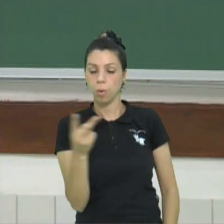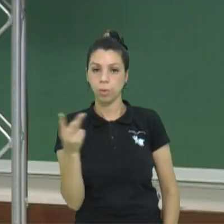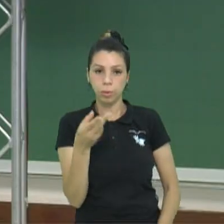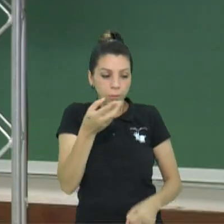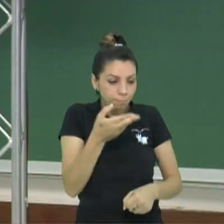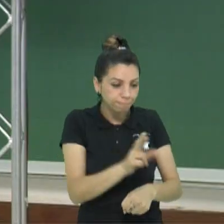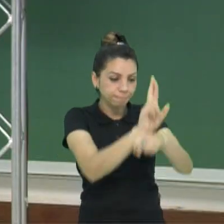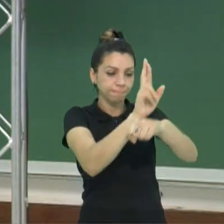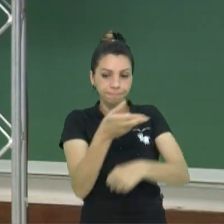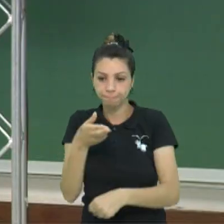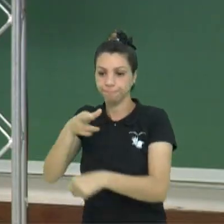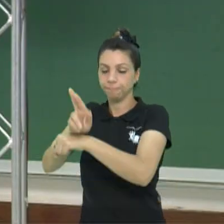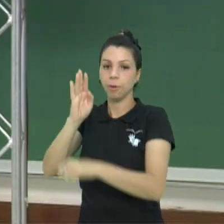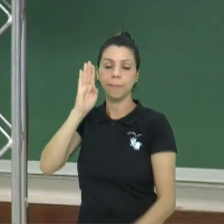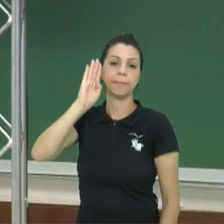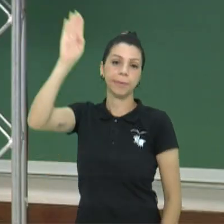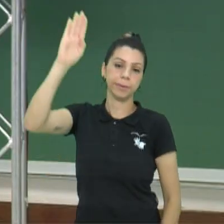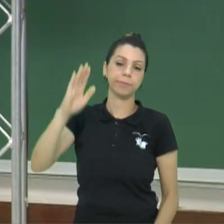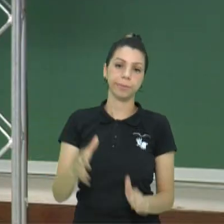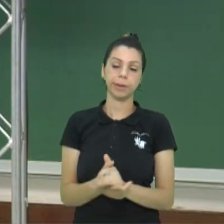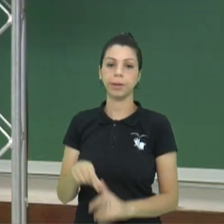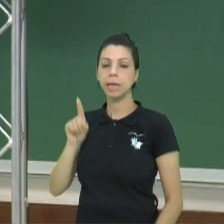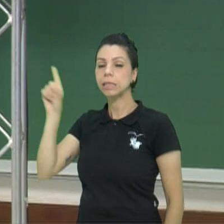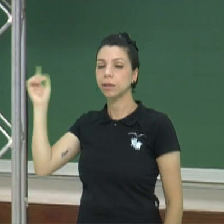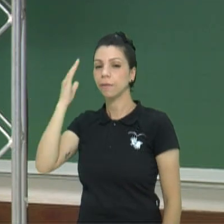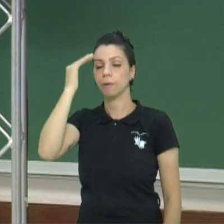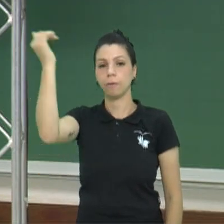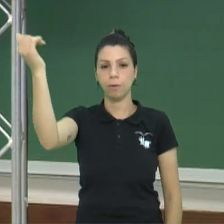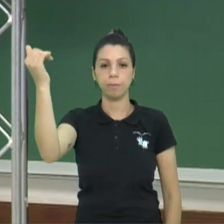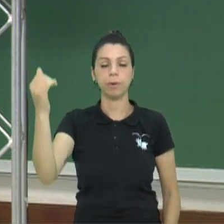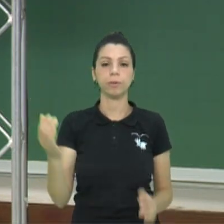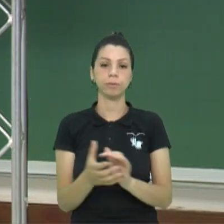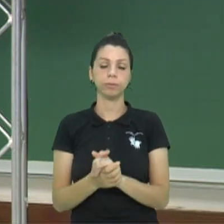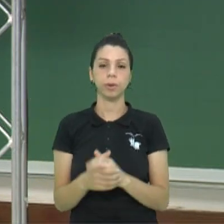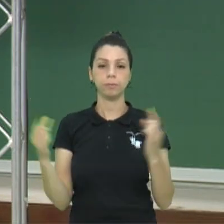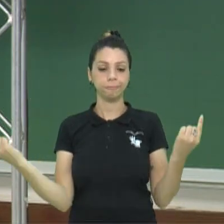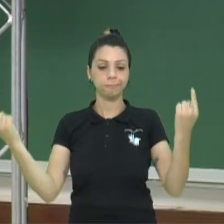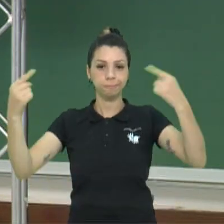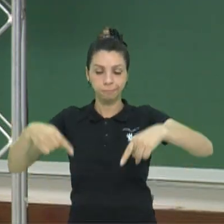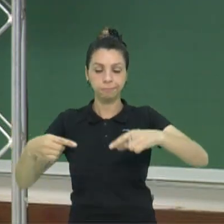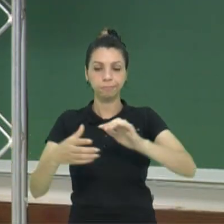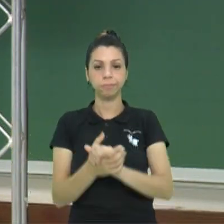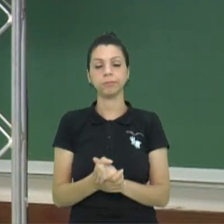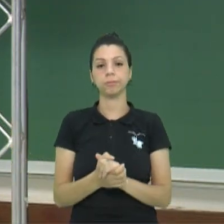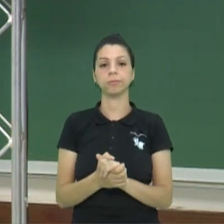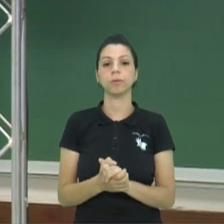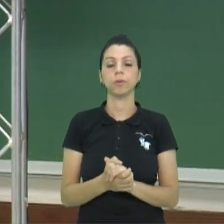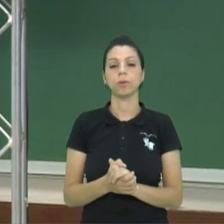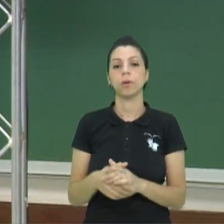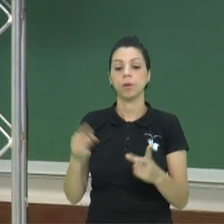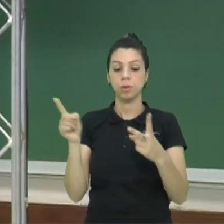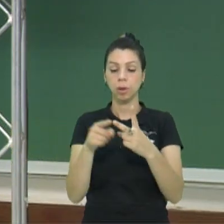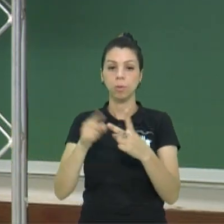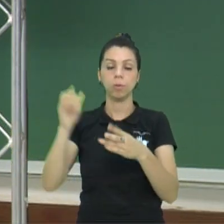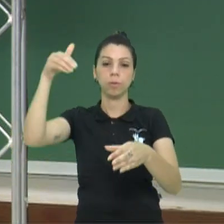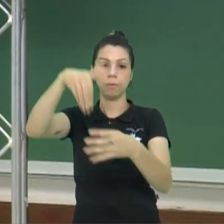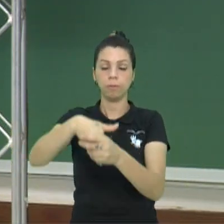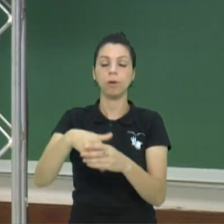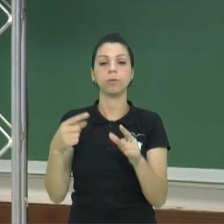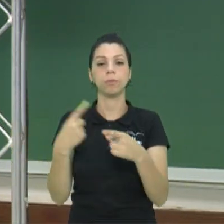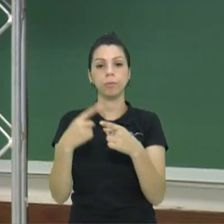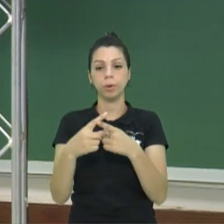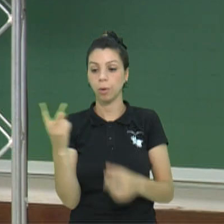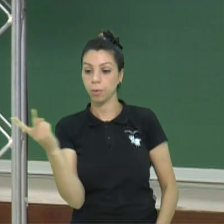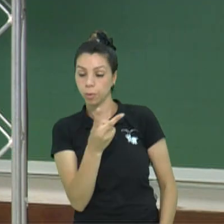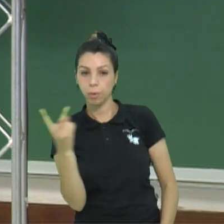campanha, que apesar de tantos candidatos, ficou realmente ali um pouco mais... Foi para o segundo turno com esses dois candidatos, se polarizou entre